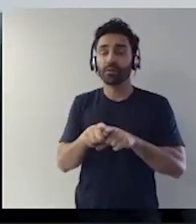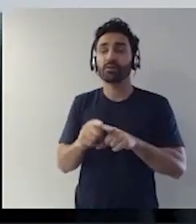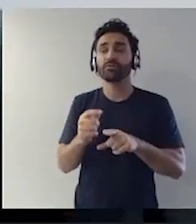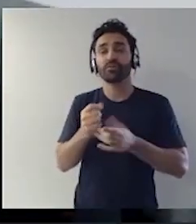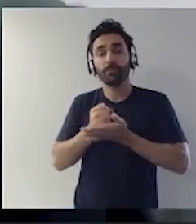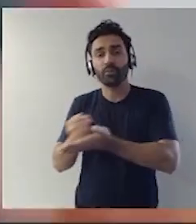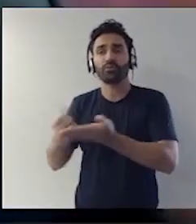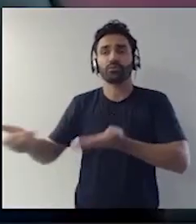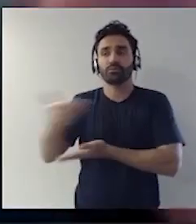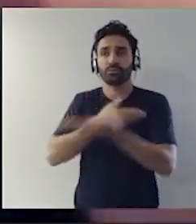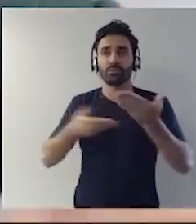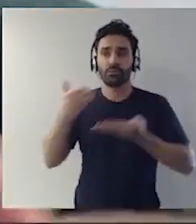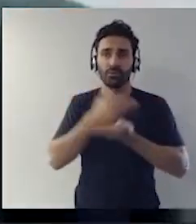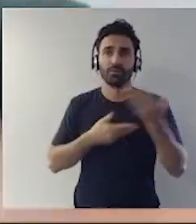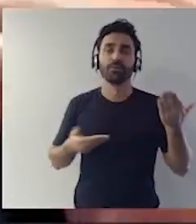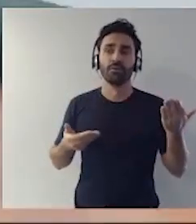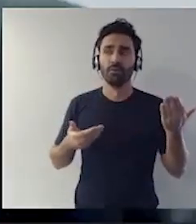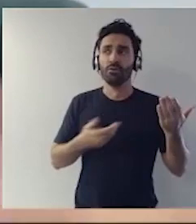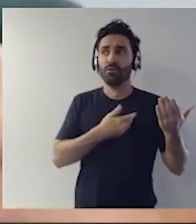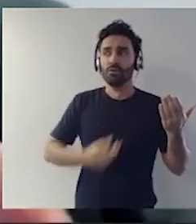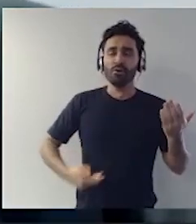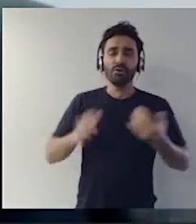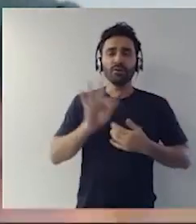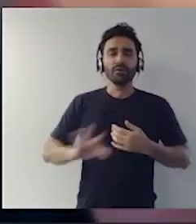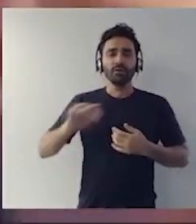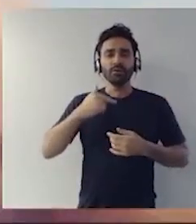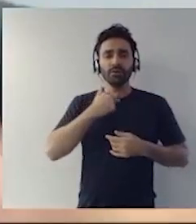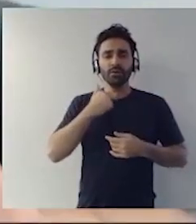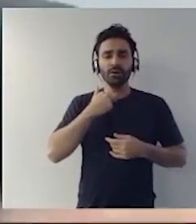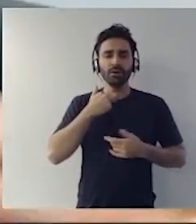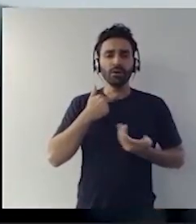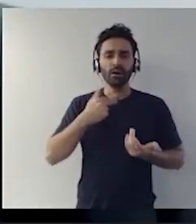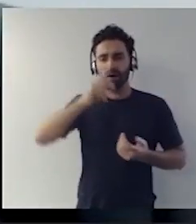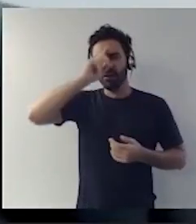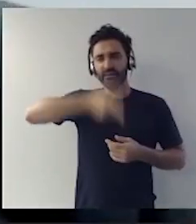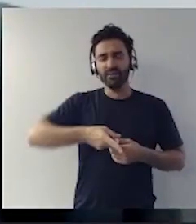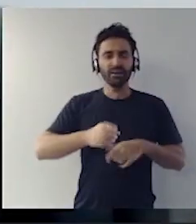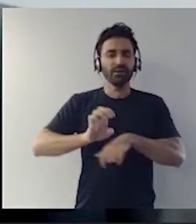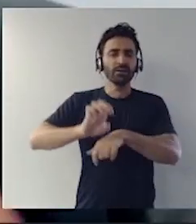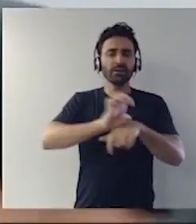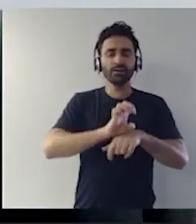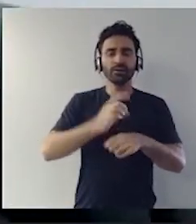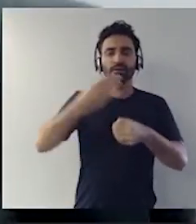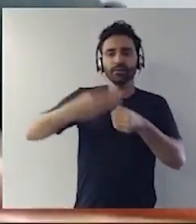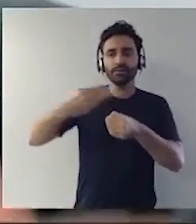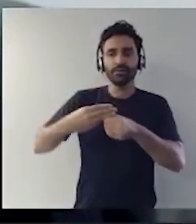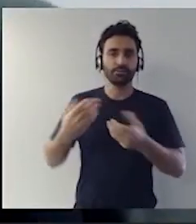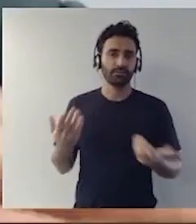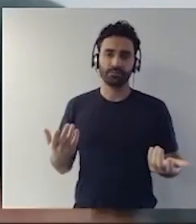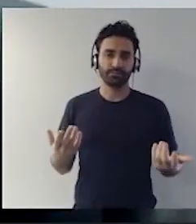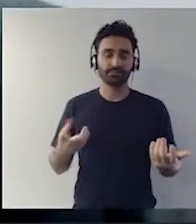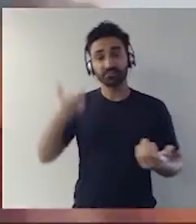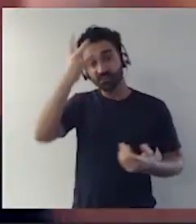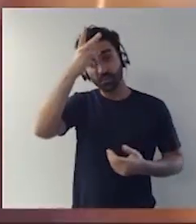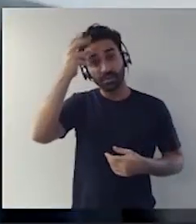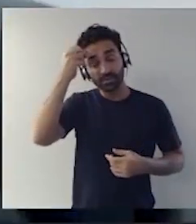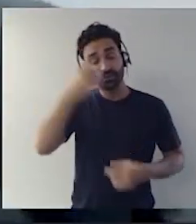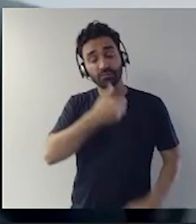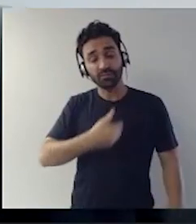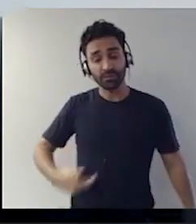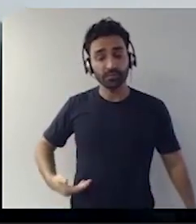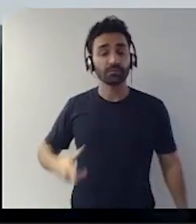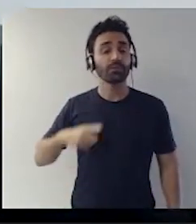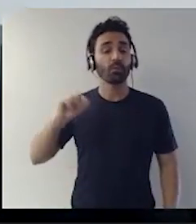colaborativa. Não, o governo federal não pode, como um trator, mandar nos estados e municípios, e sim, os prefeitos e governadores